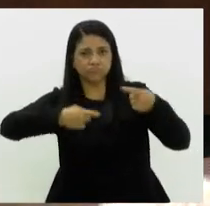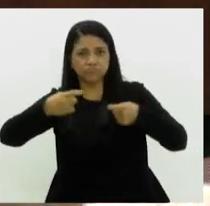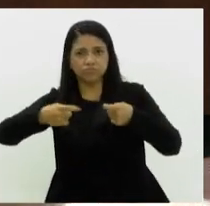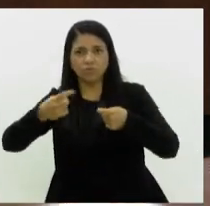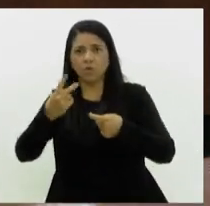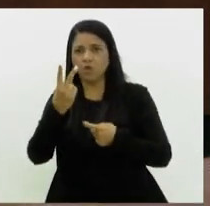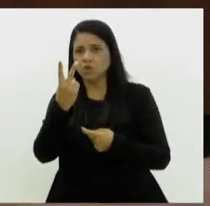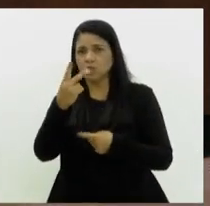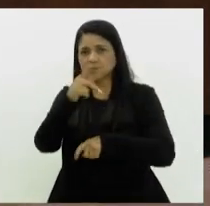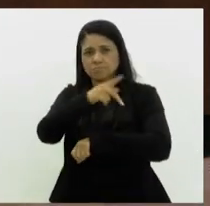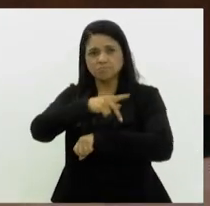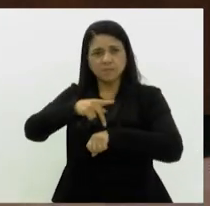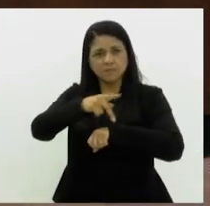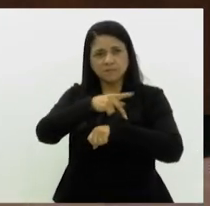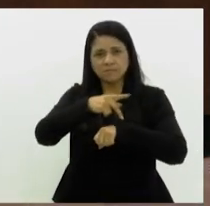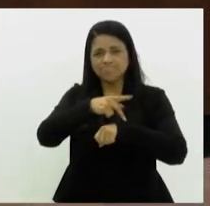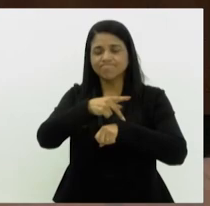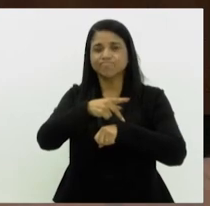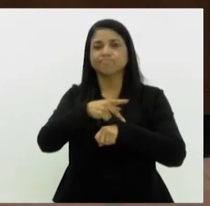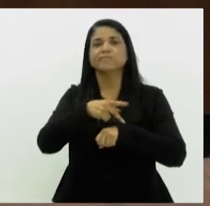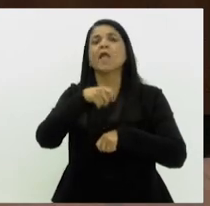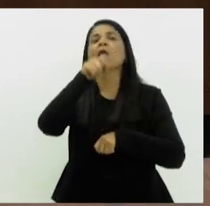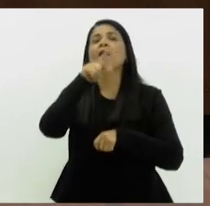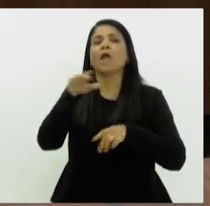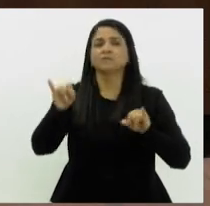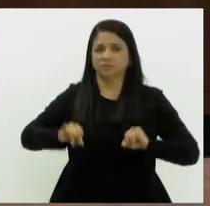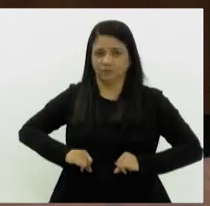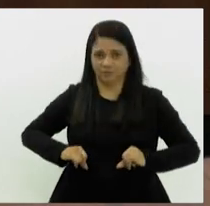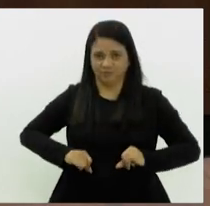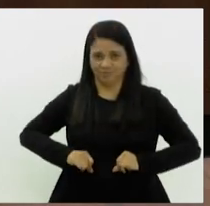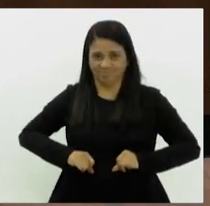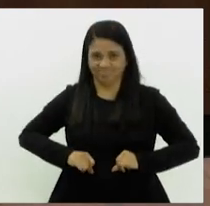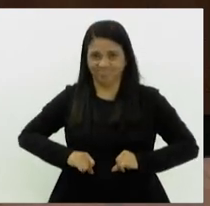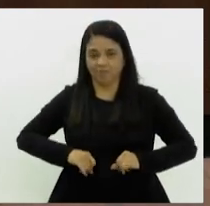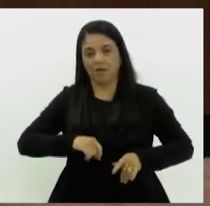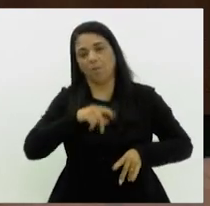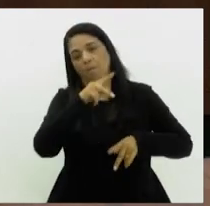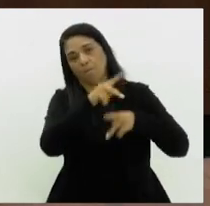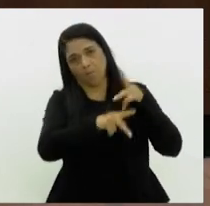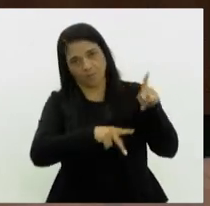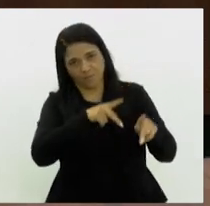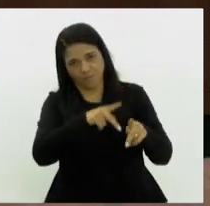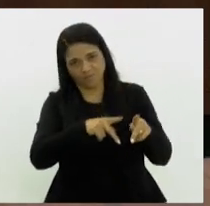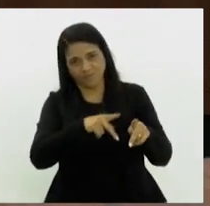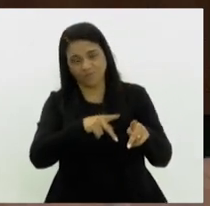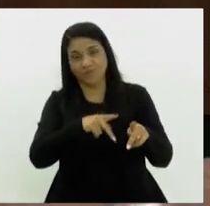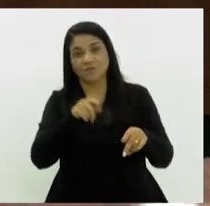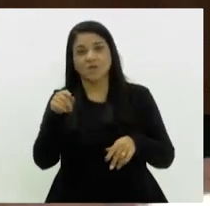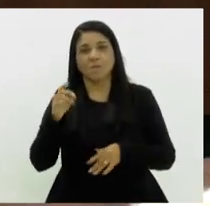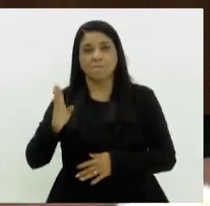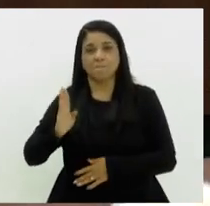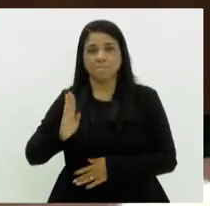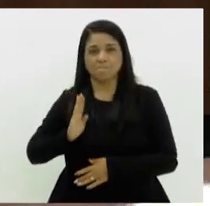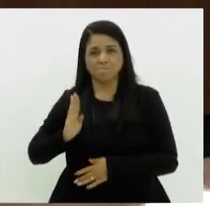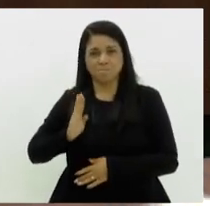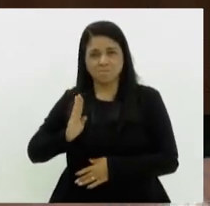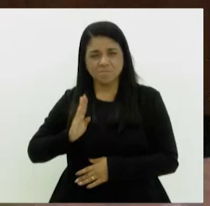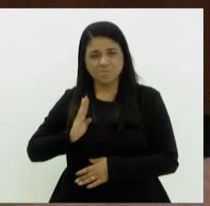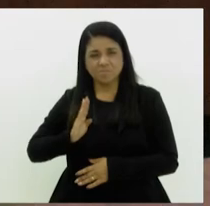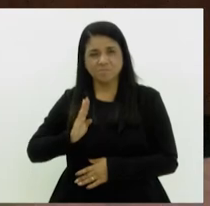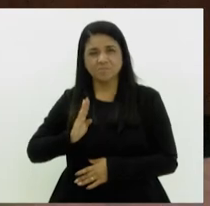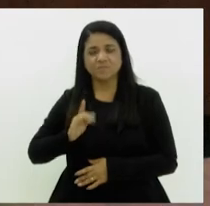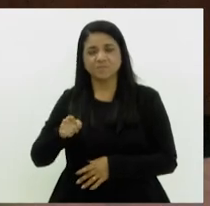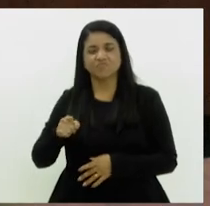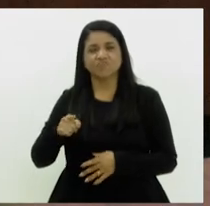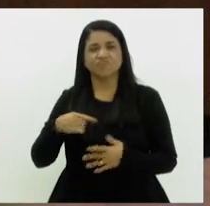certamente o povo que sofre. Acho que o povo palestino tem sido extremamente vitimado e violado nos seus